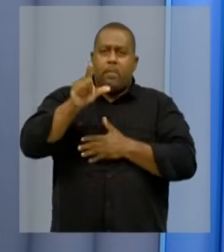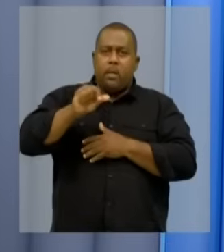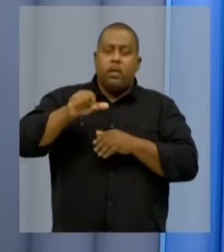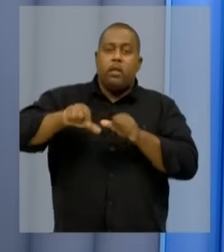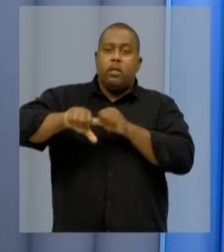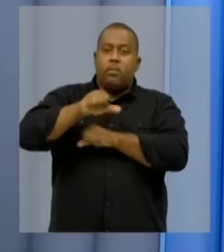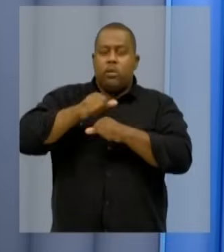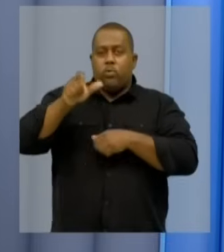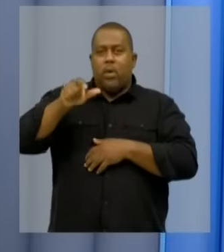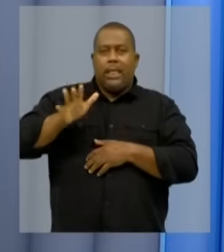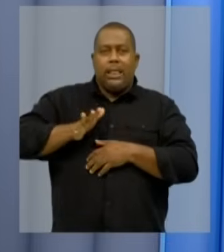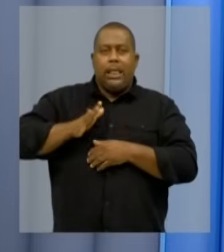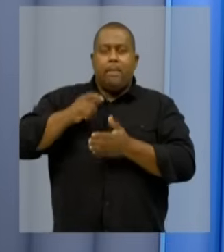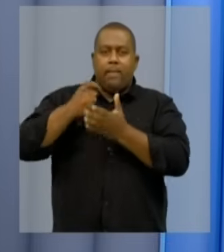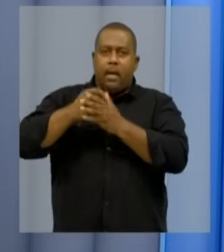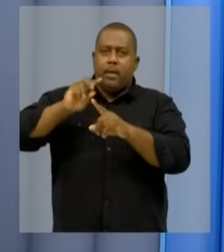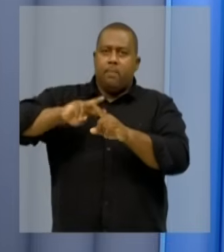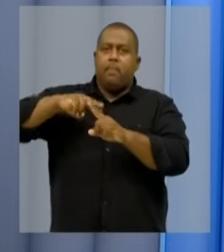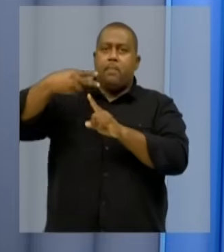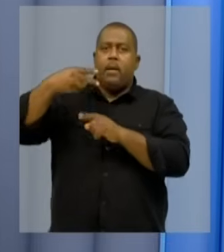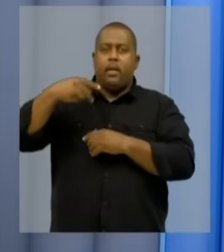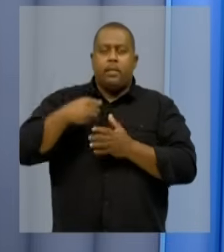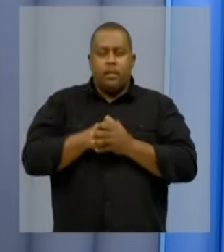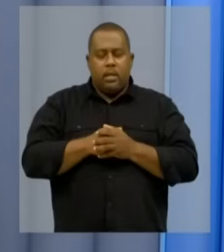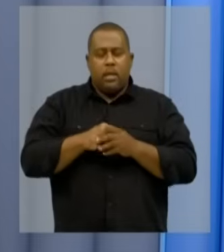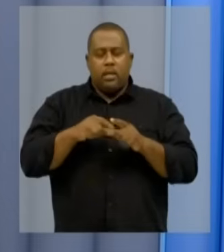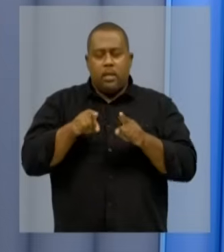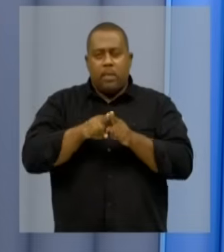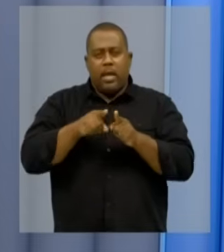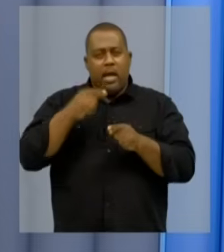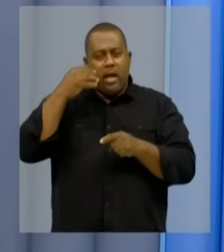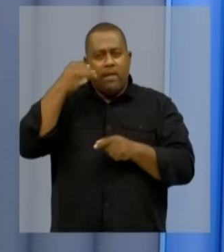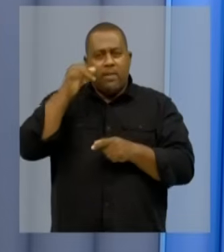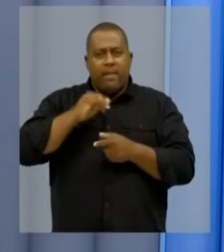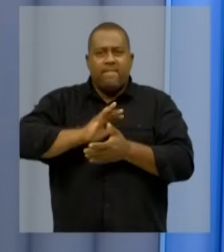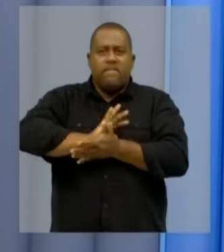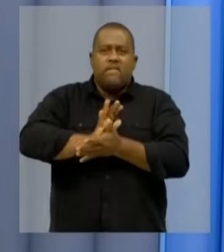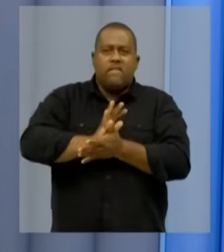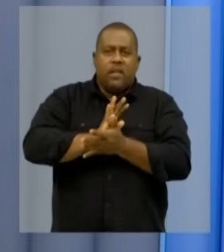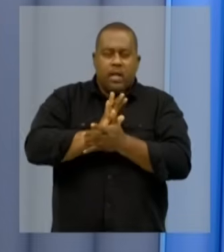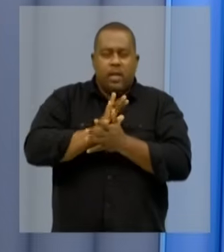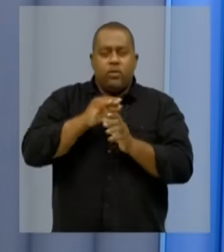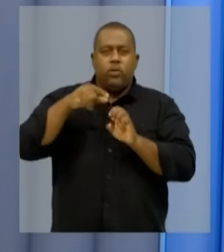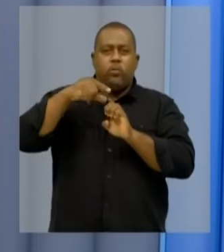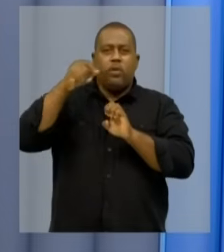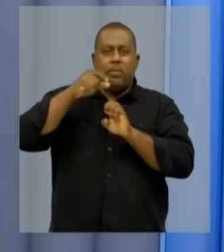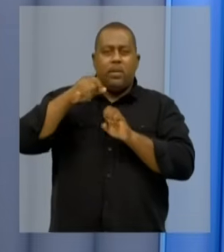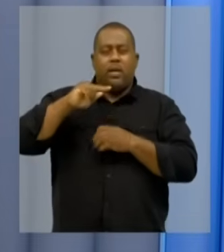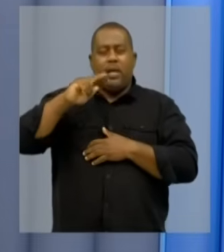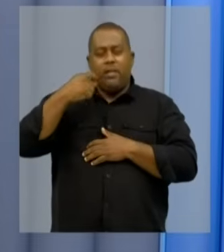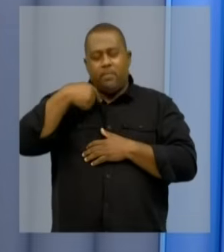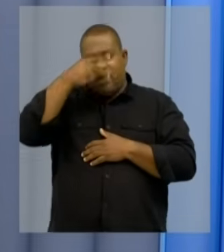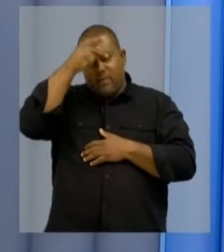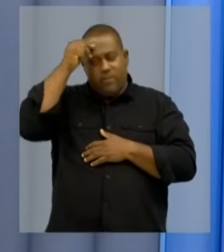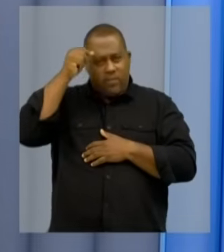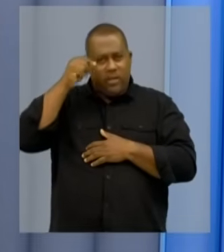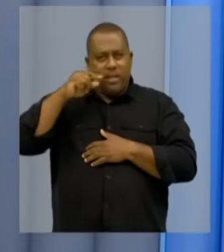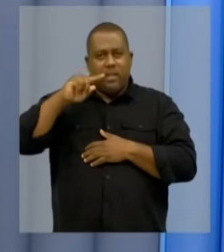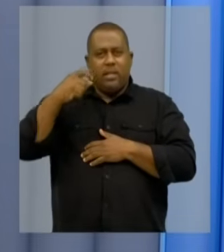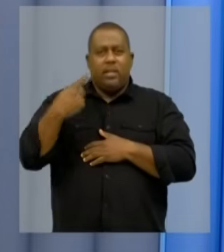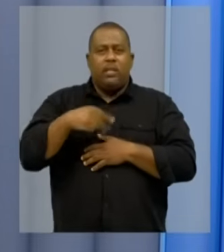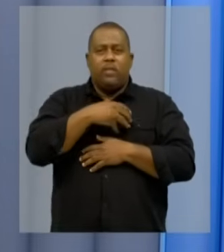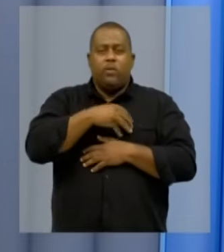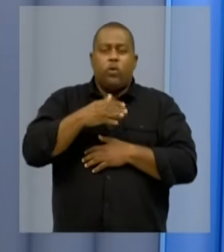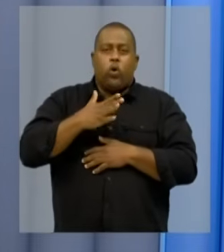mais. Uma reforma tributária que não castigue os empresários, como o ex-prefeito em Salvador, quando foi prefeito, elevou